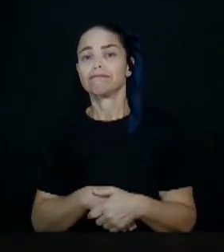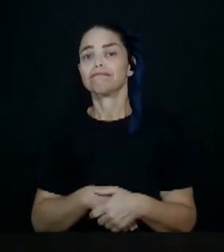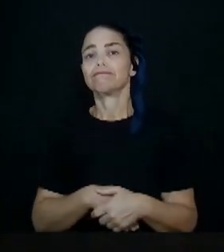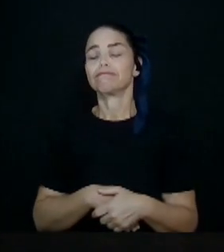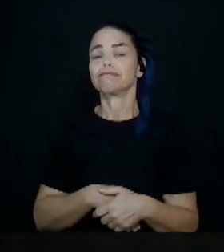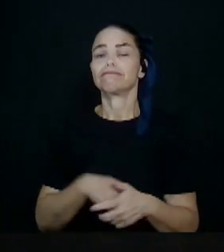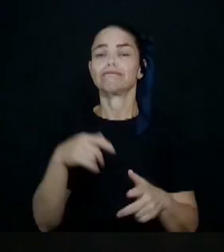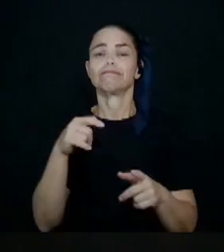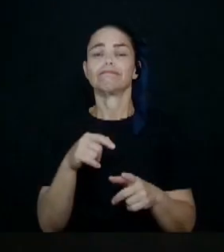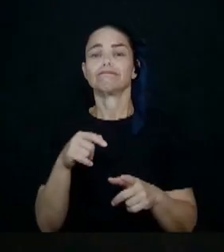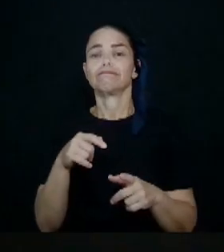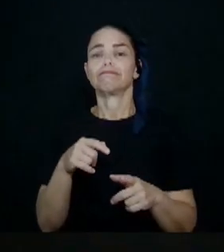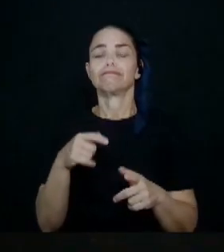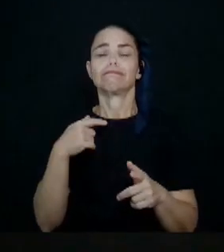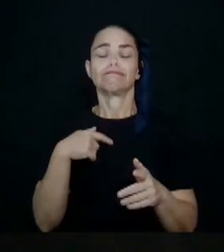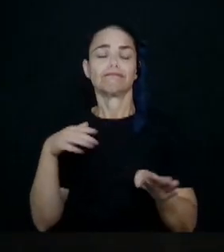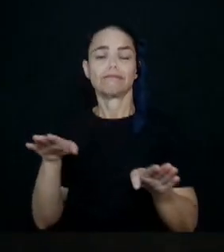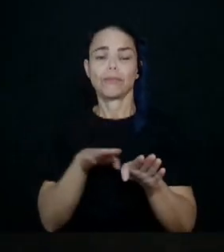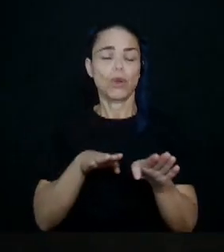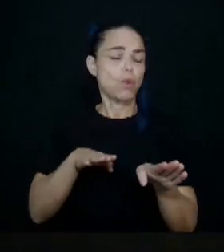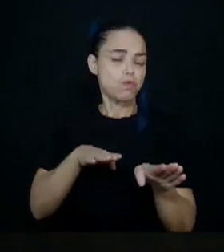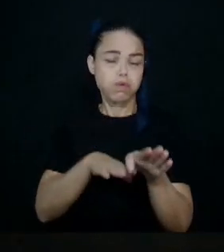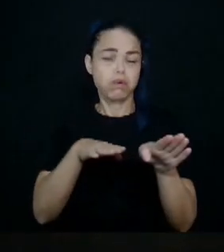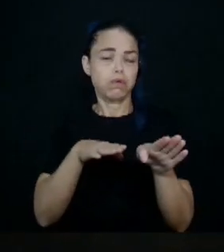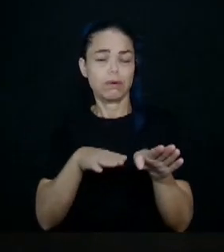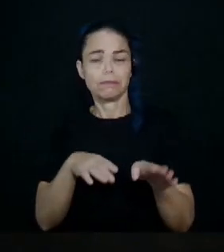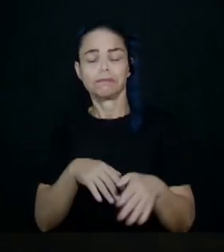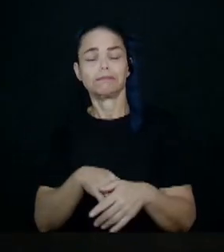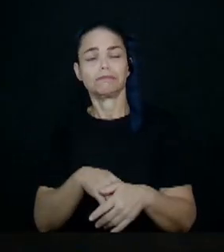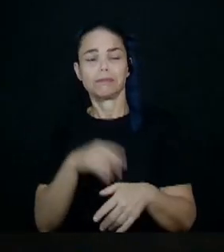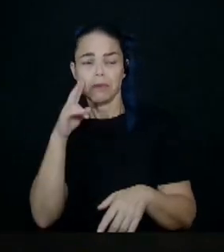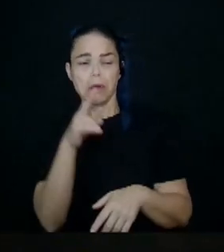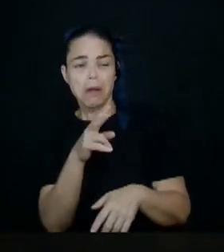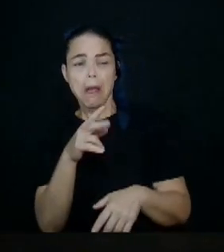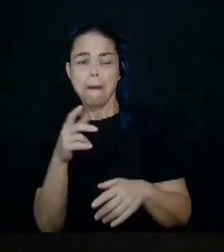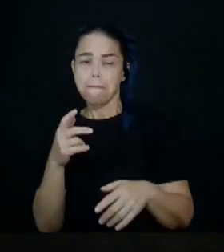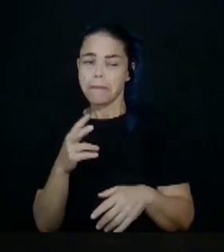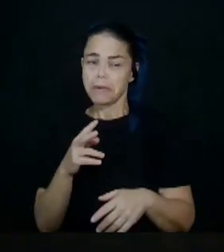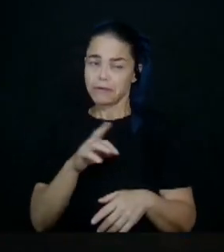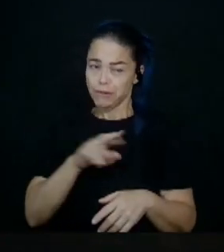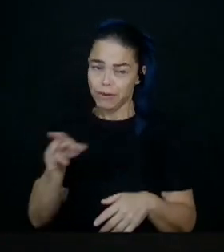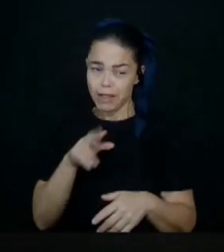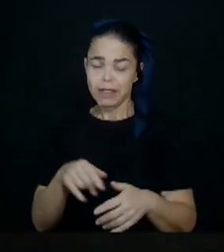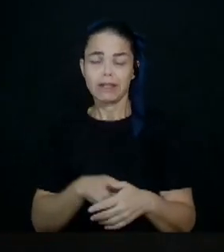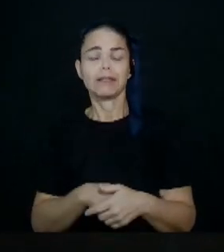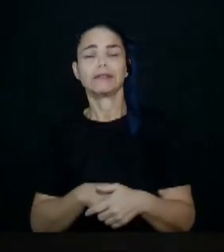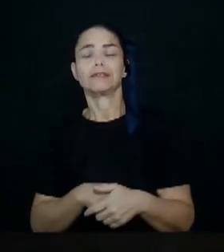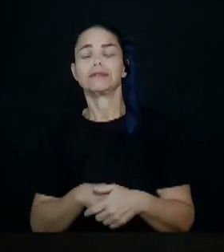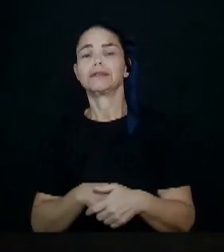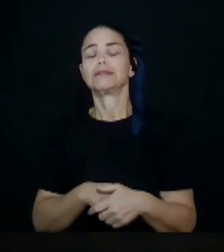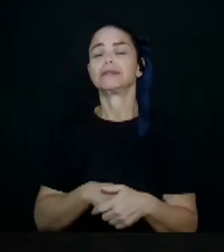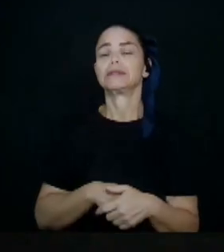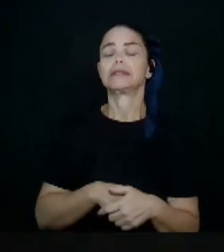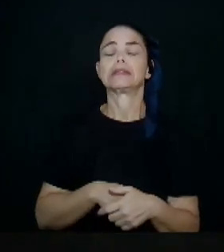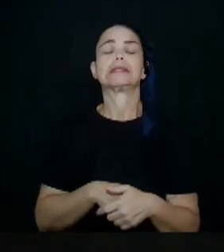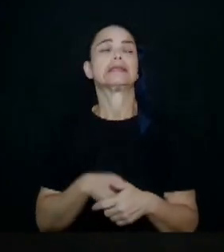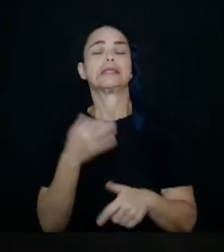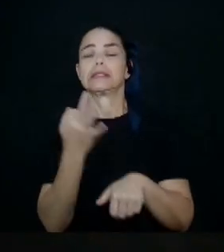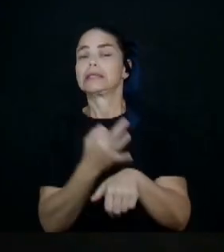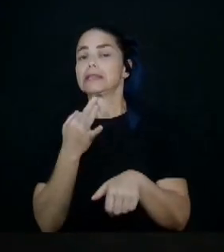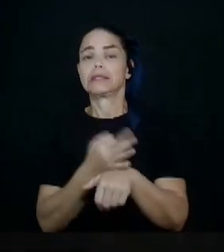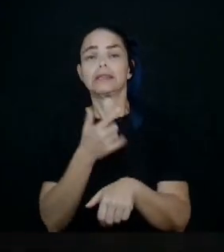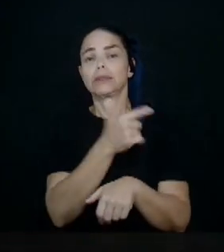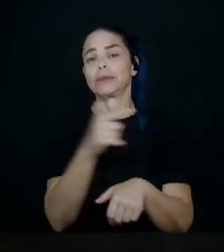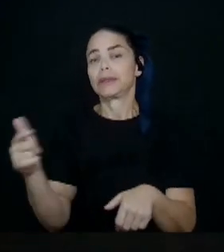uma fechadinha, uma olhadinha, e aí, gente, tem aquela questão também da intolerância, porque